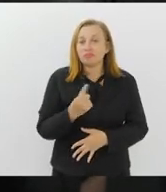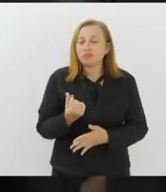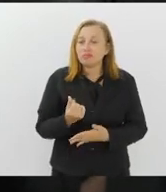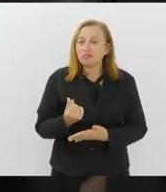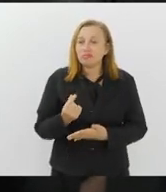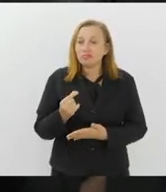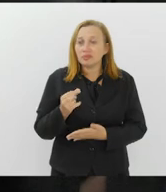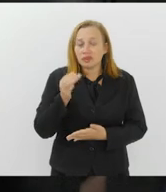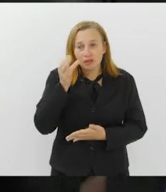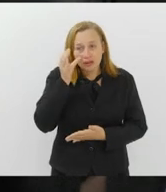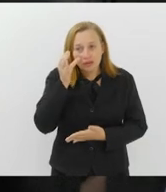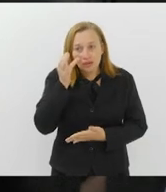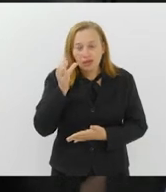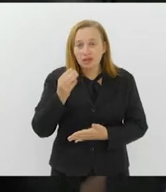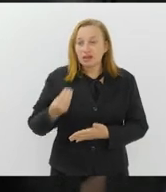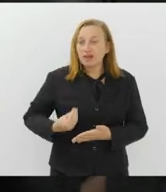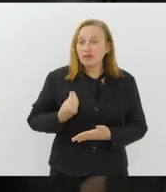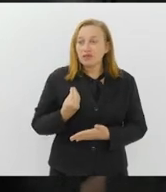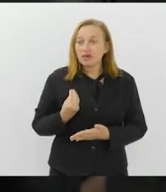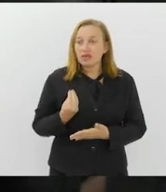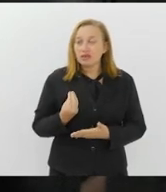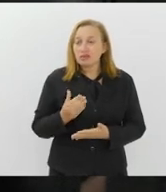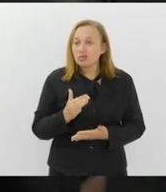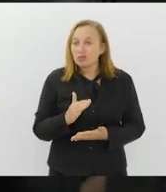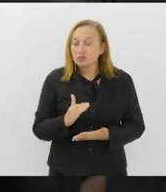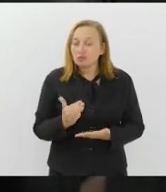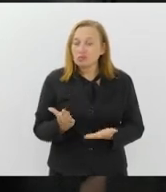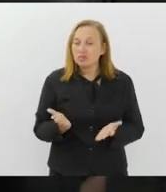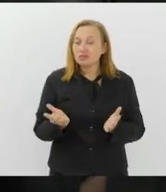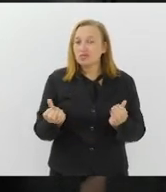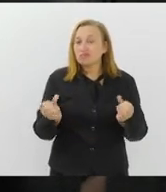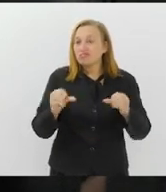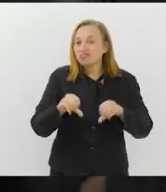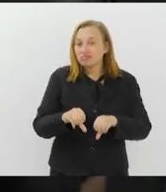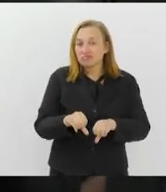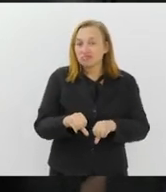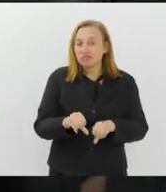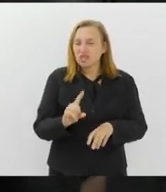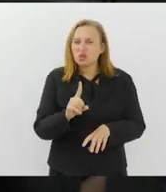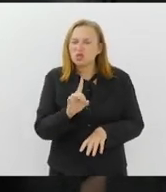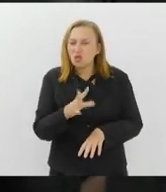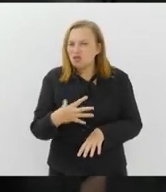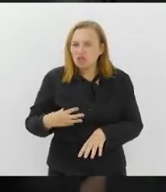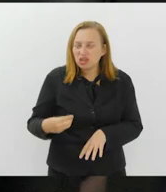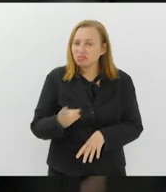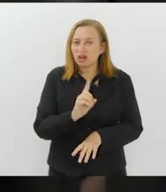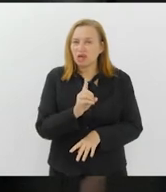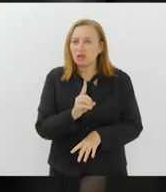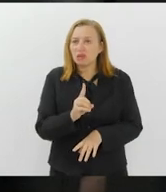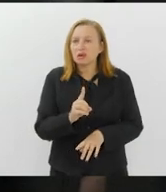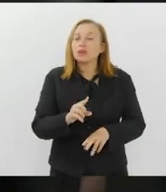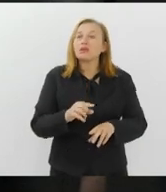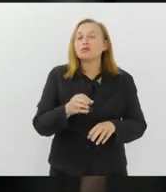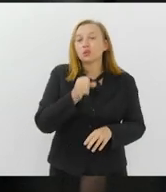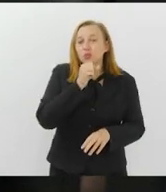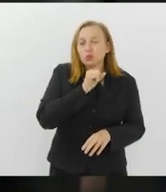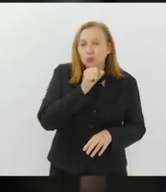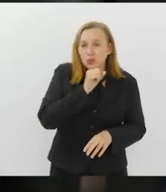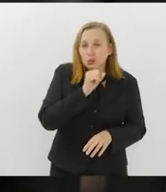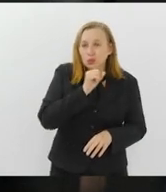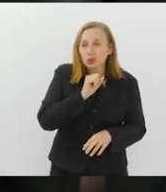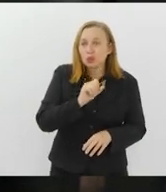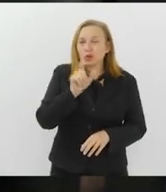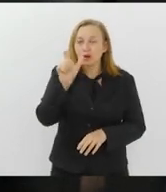e vida lá embaixo. Não só sobre os nossos filhos, não são só sobre os nossos filhos. É sobre o idoso, é sobre a